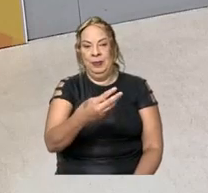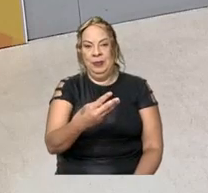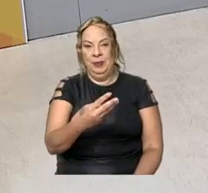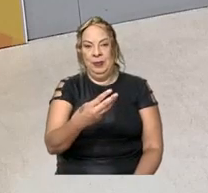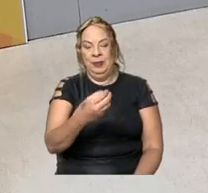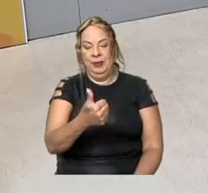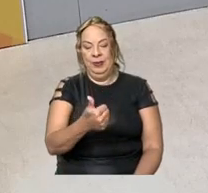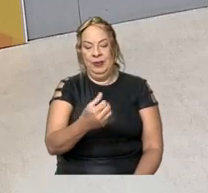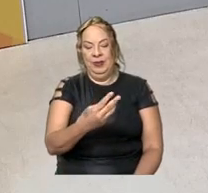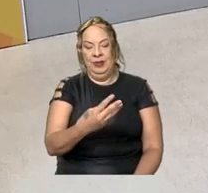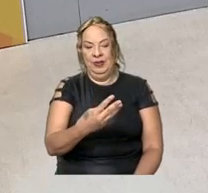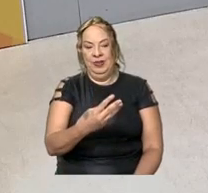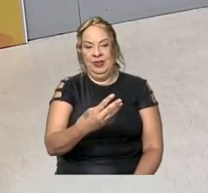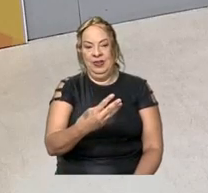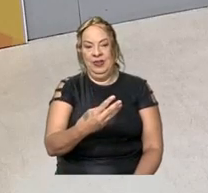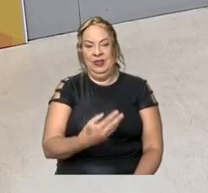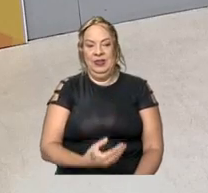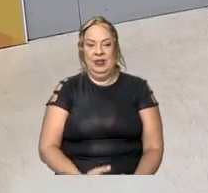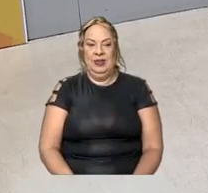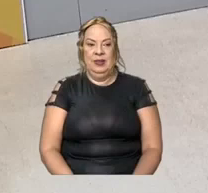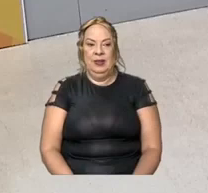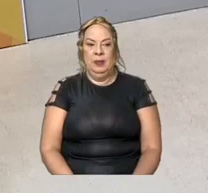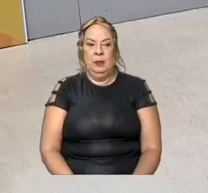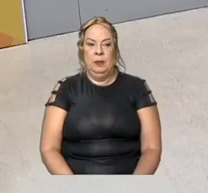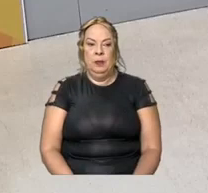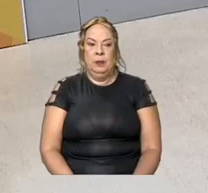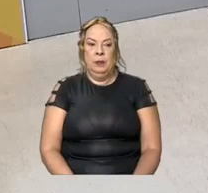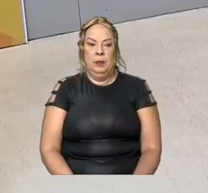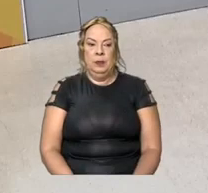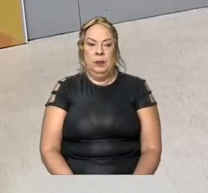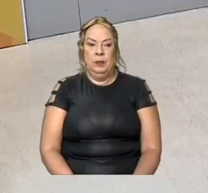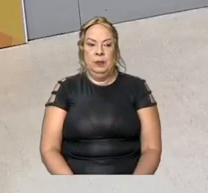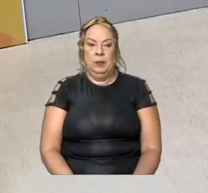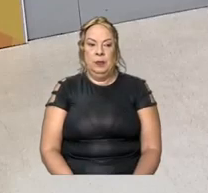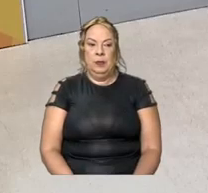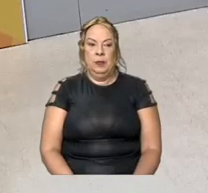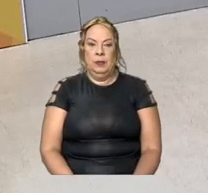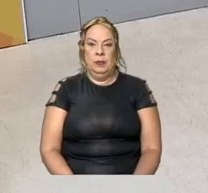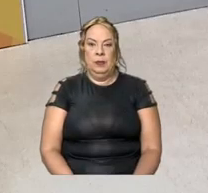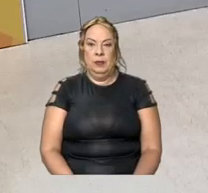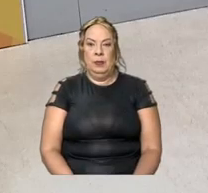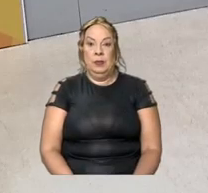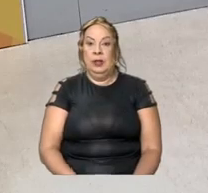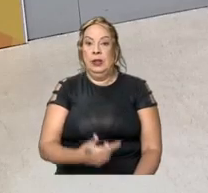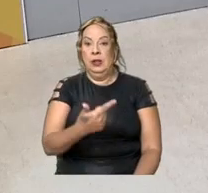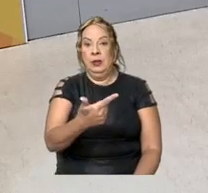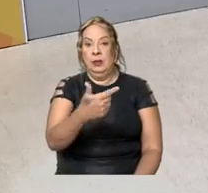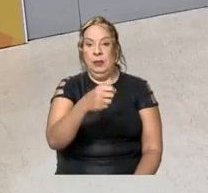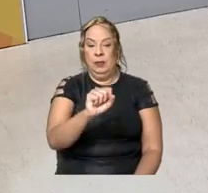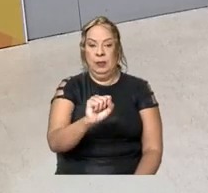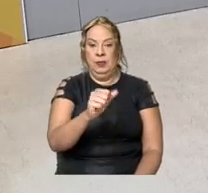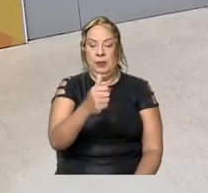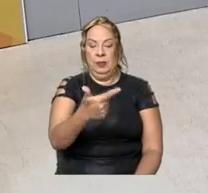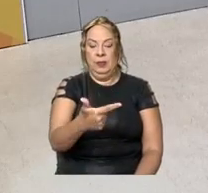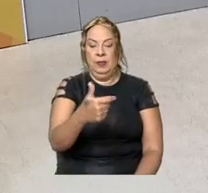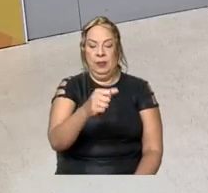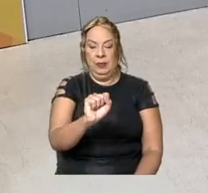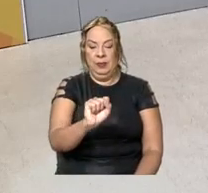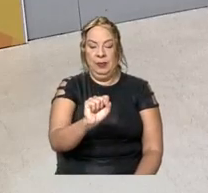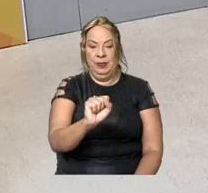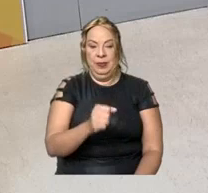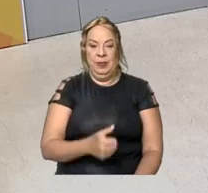13, 13, marque 13, marque também número 28,